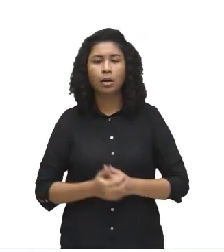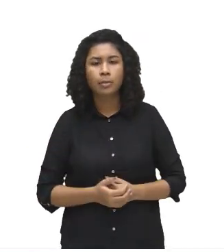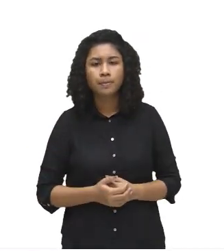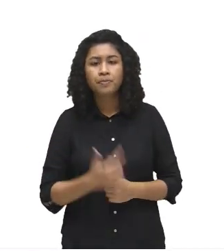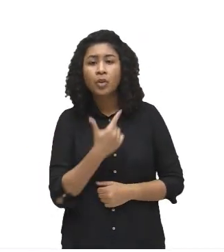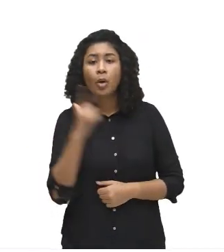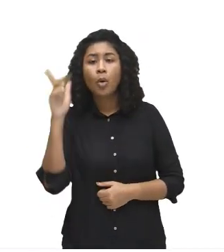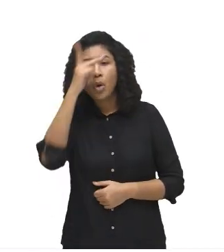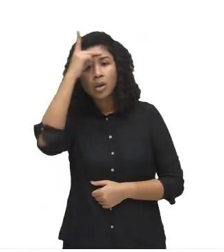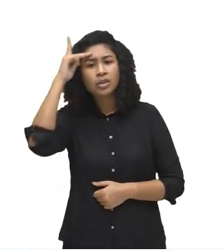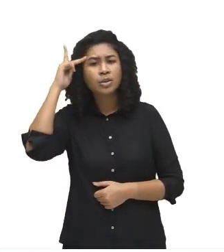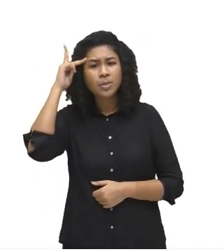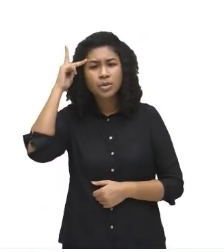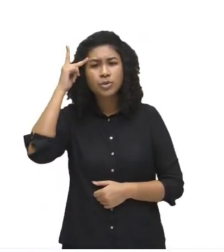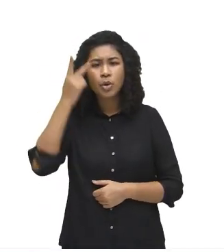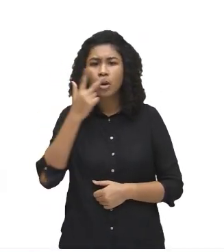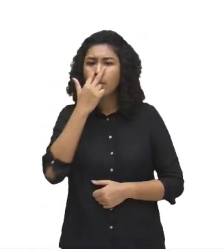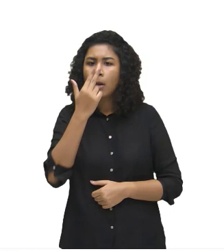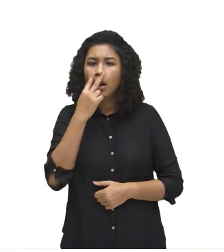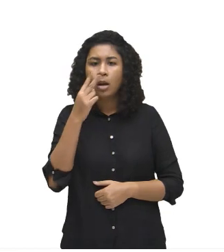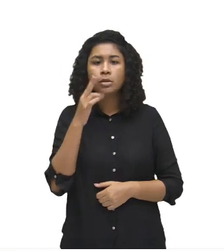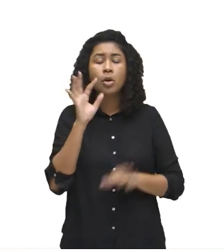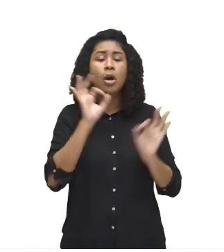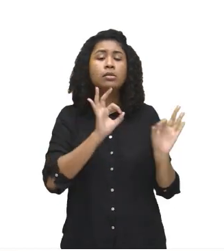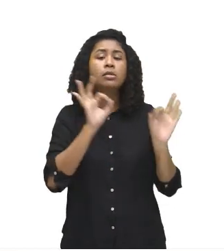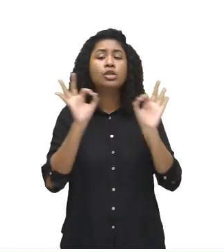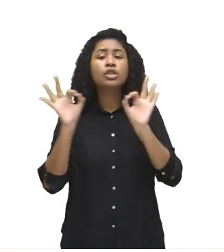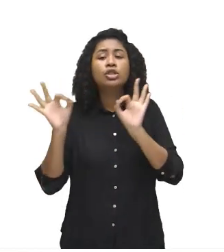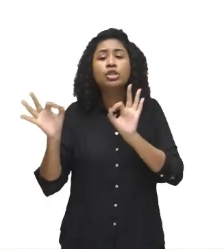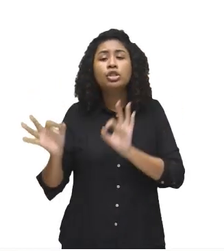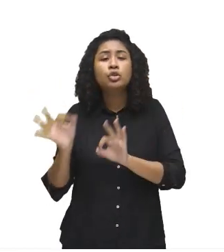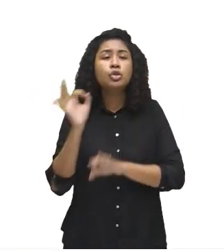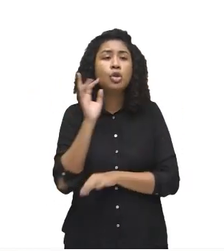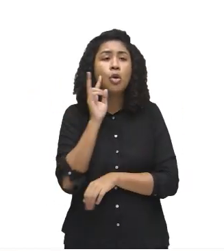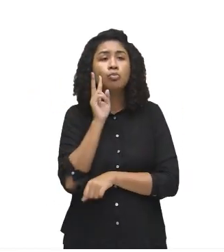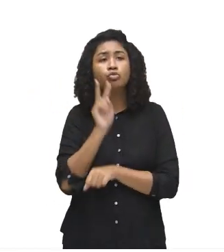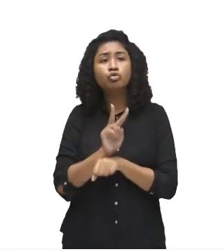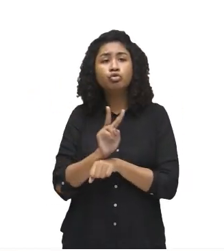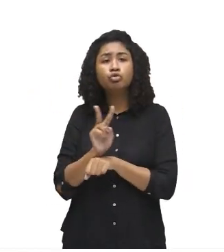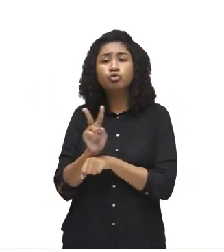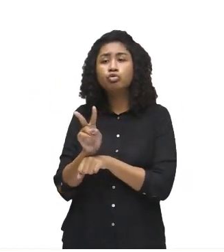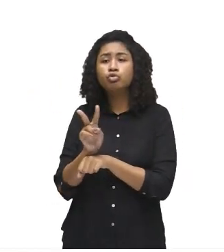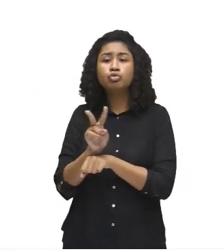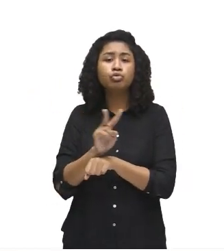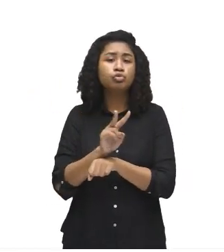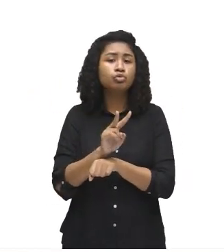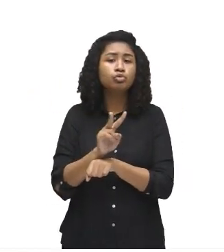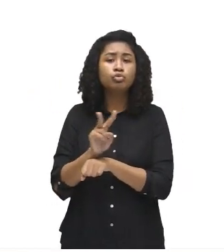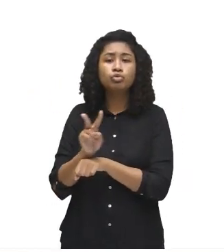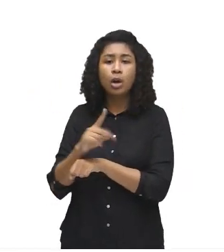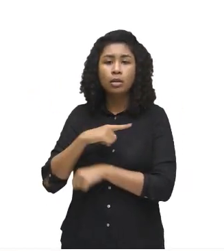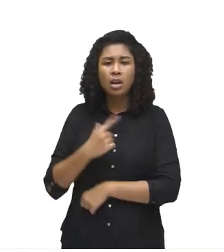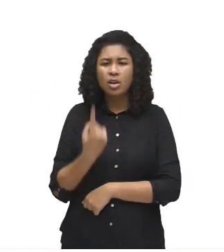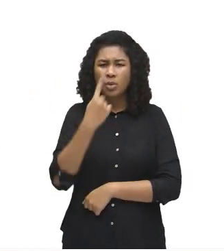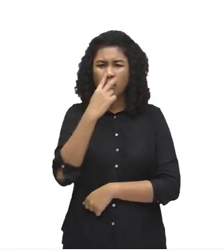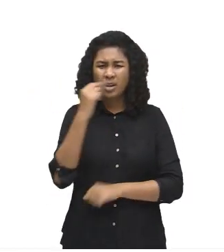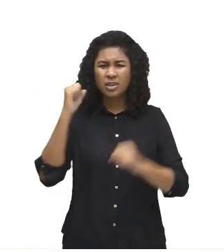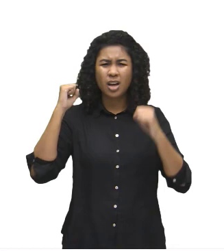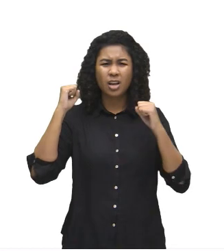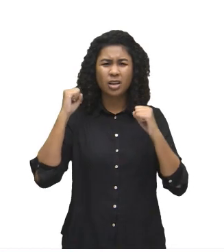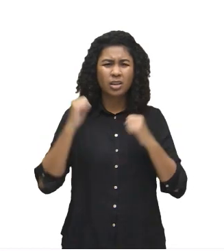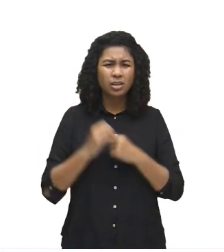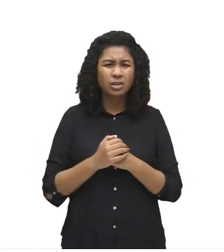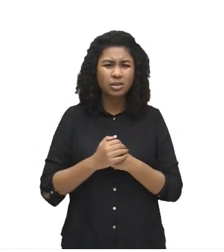outras pessoas, como se fosse uma plateia assistindo. Também observe que um deles parece que tossindo ali, né?